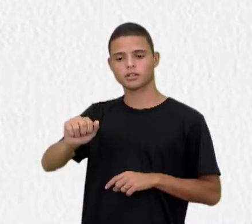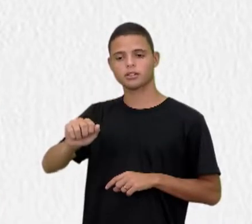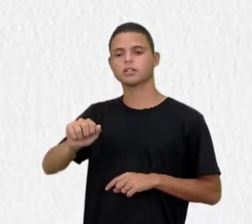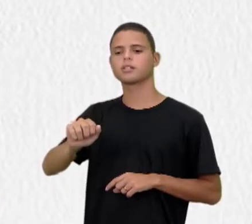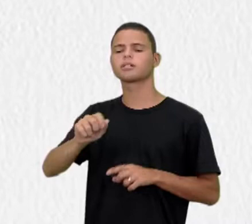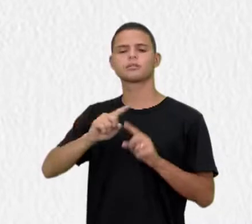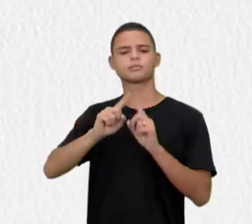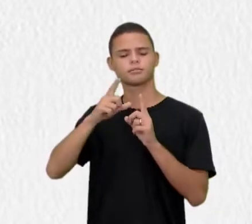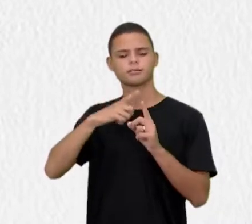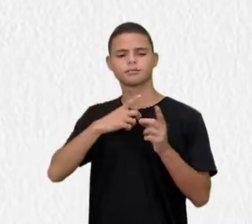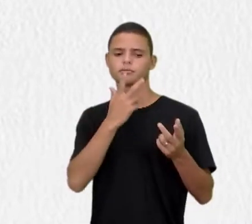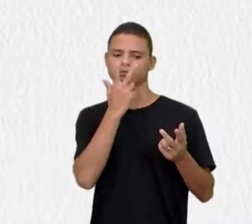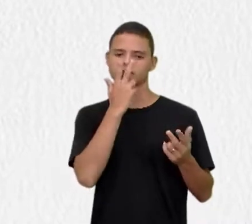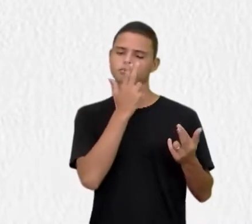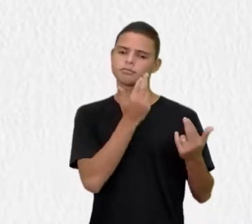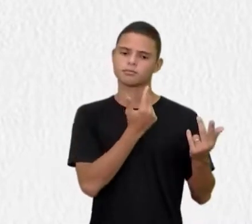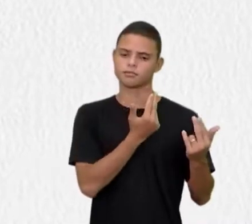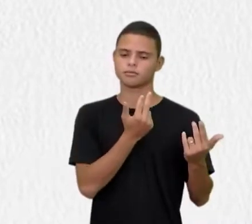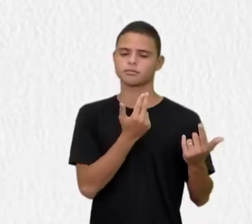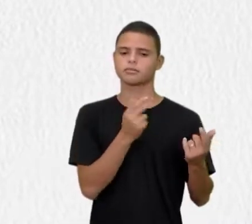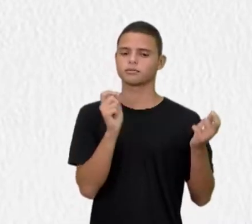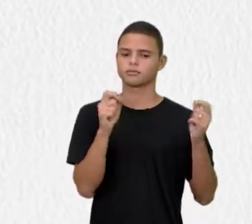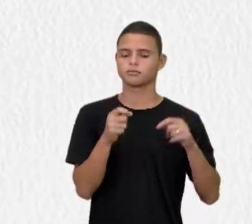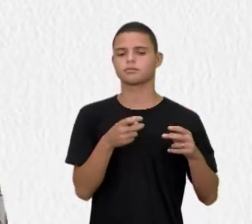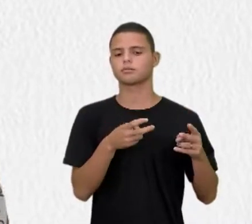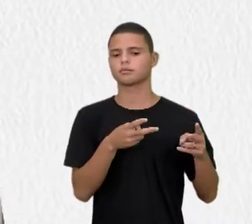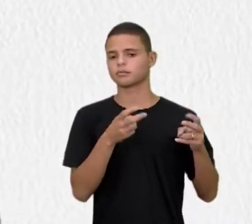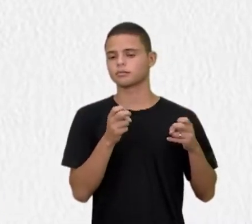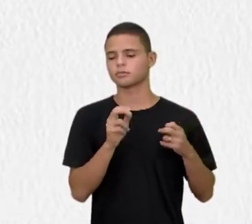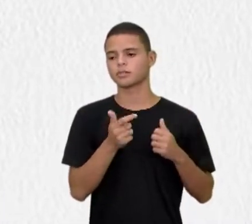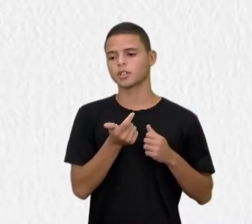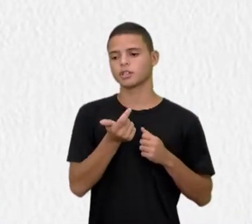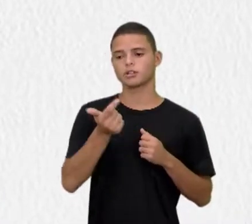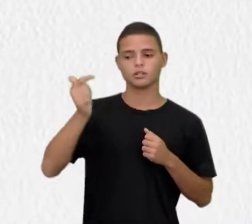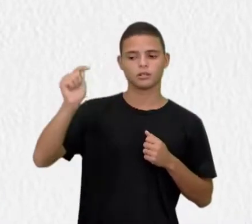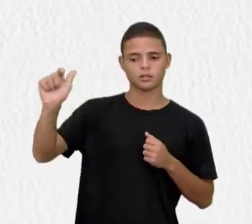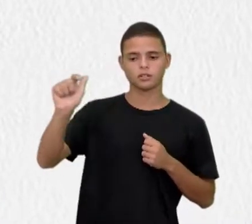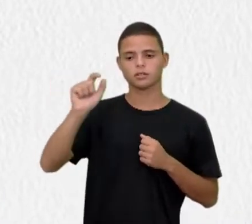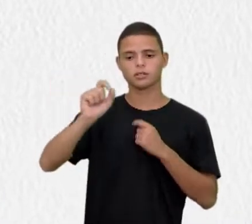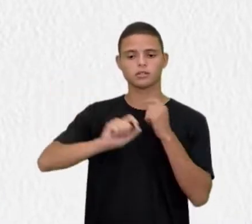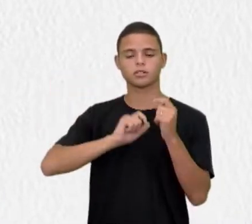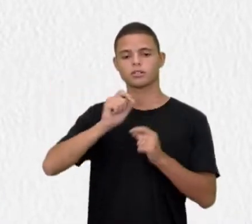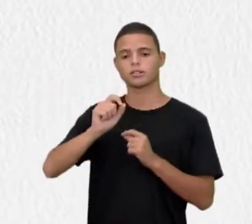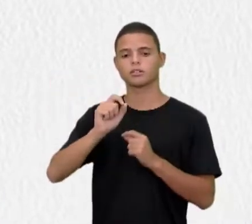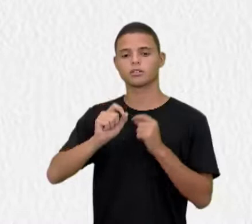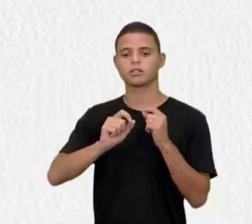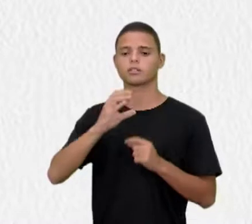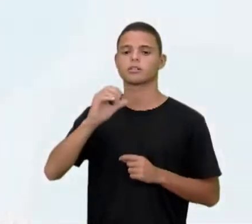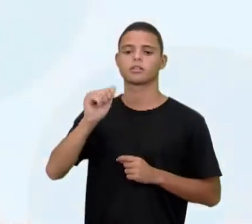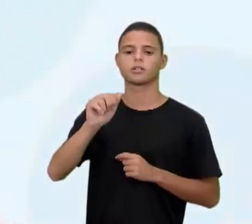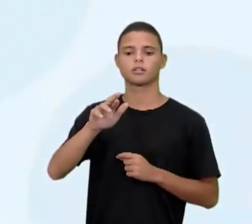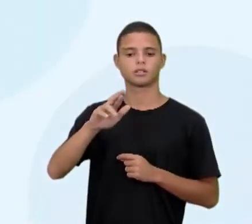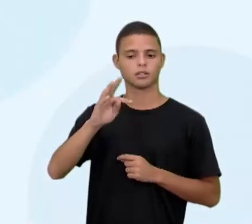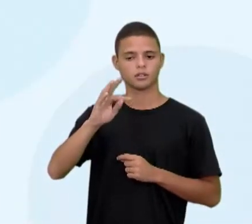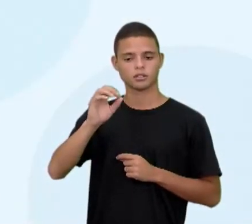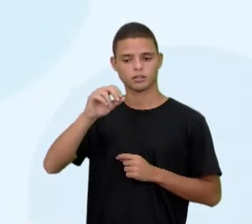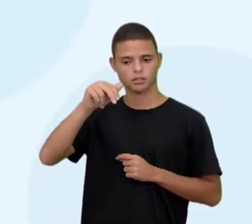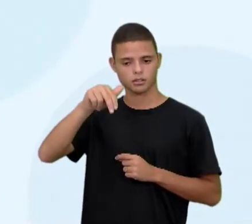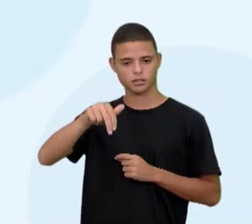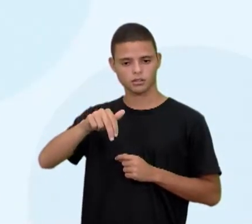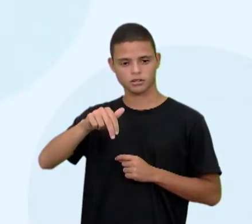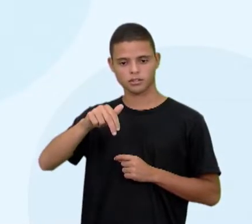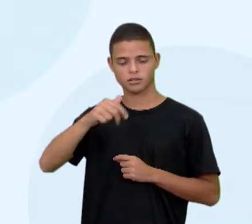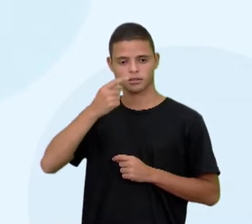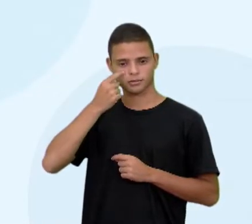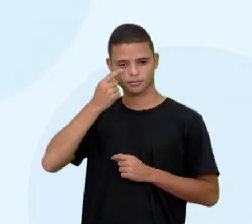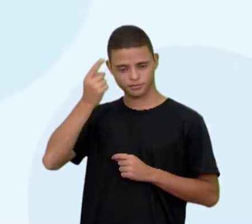muito grande, né, que a gente pode perceber com uma outra linguagem, que é o cartoon. Olha só, a charge versus o cartoon. Você já